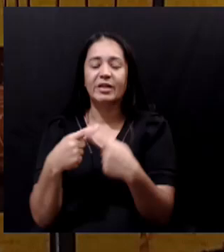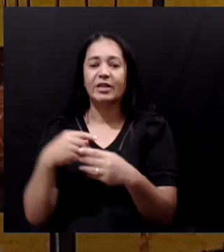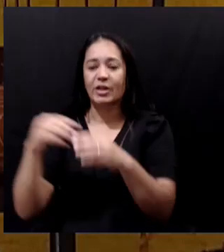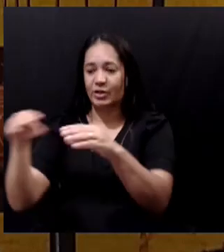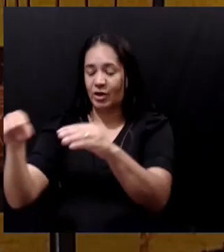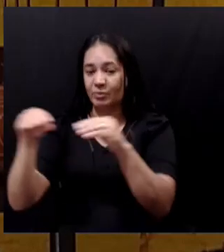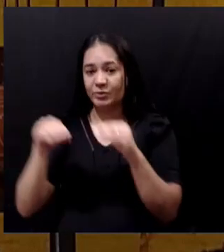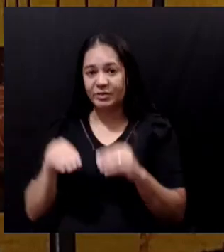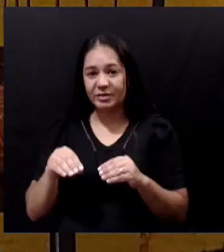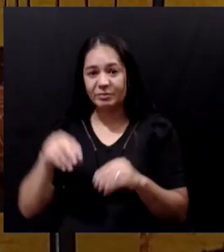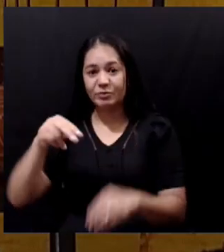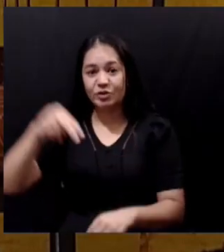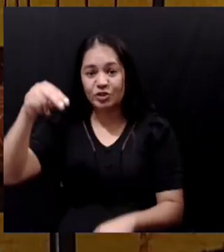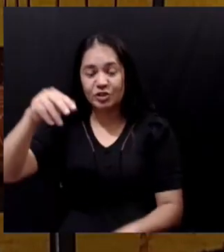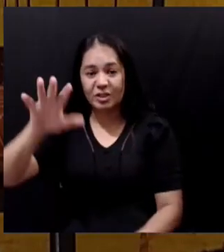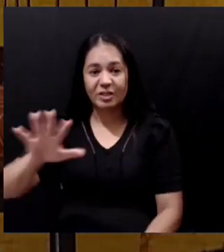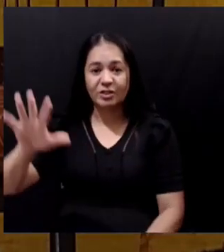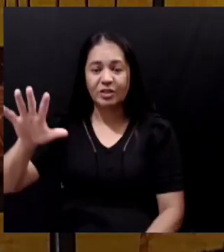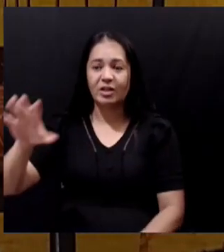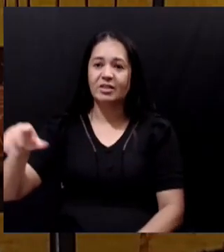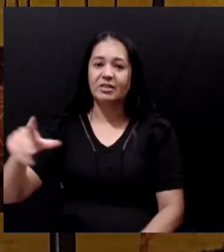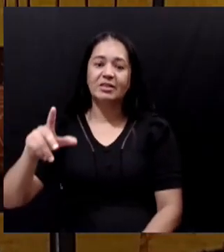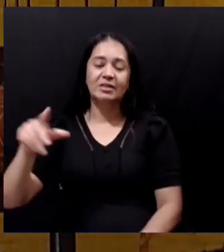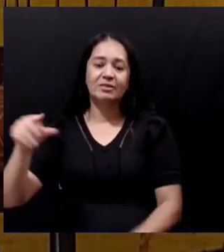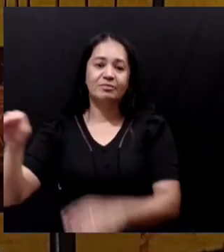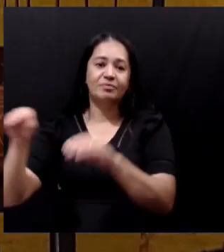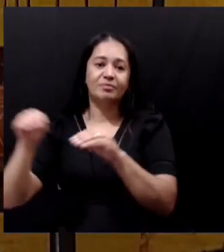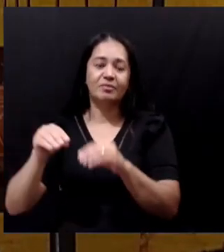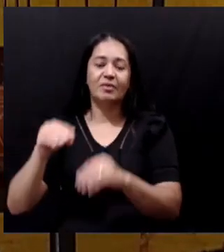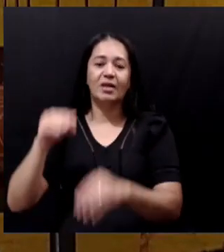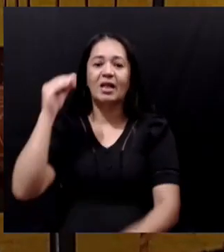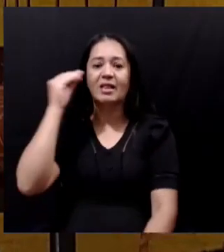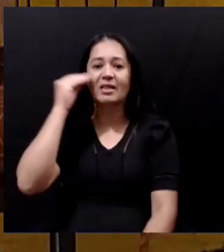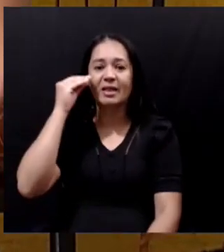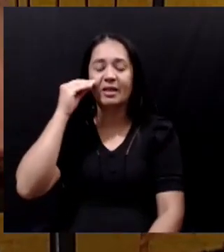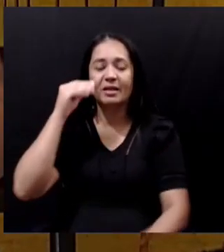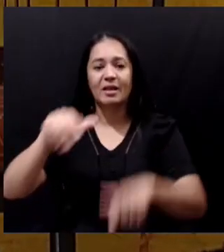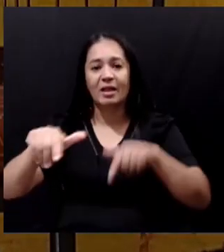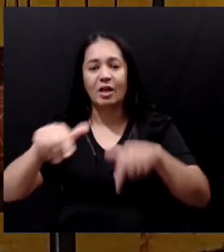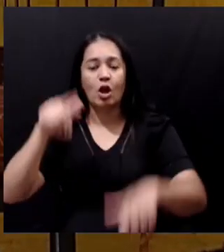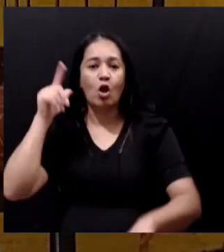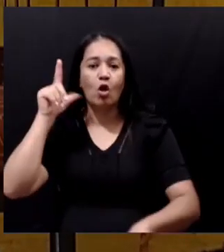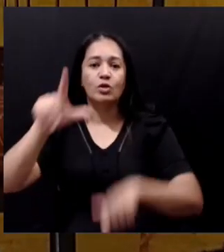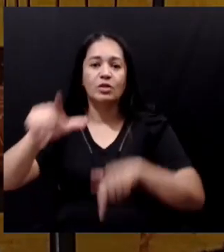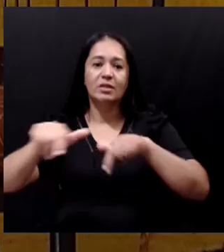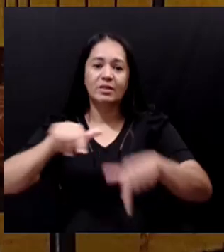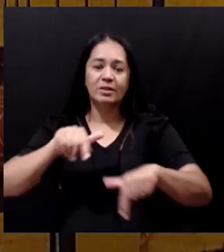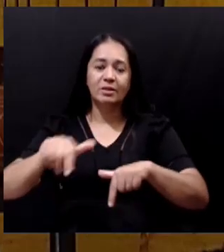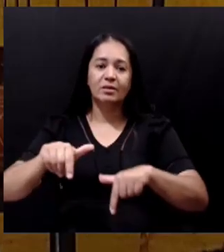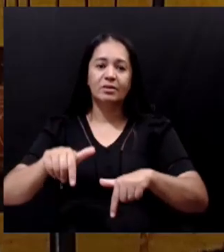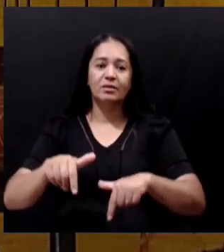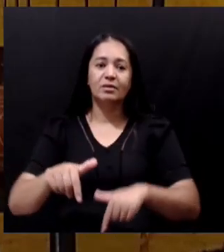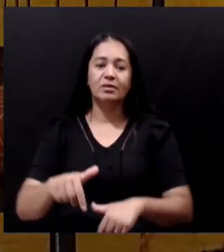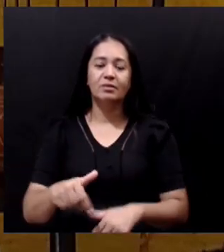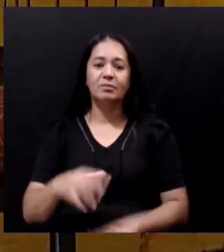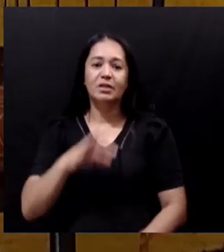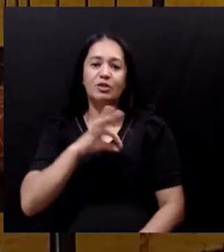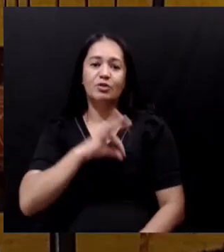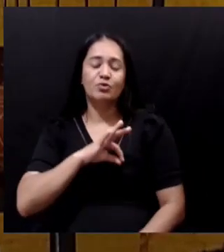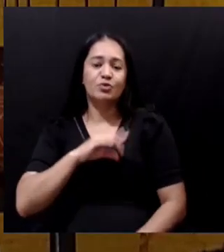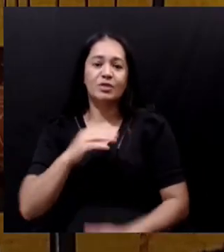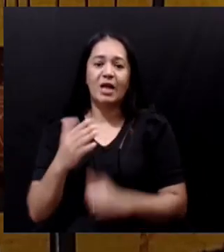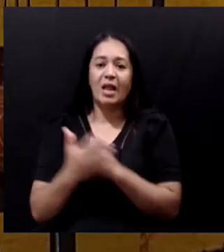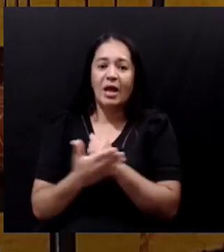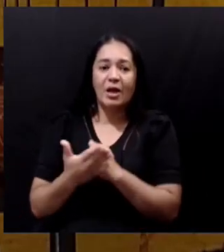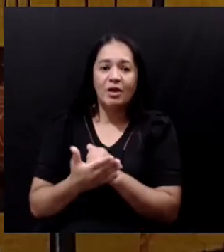a gente sai de lá para ter um emprego, para trabalhar, para ter um salário mínimo, né, com o sonho de ter